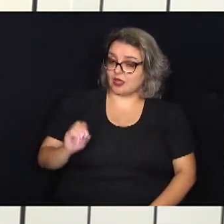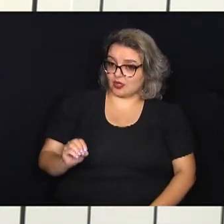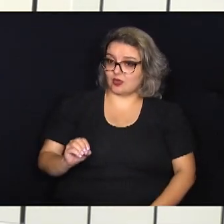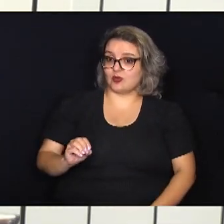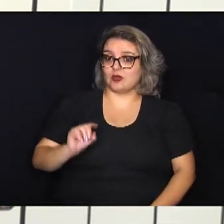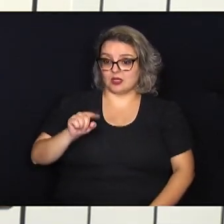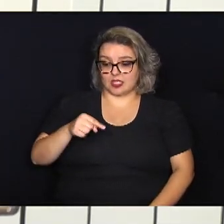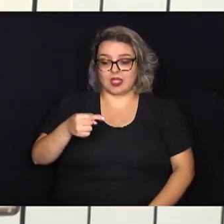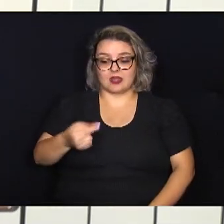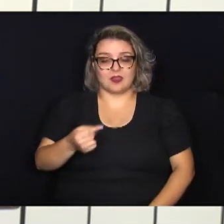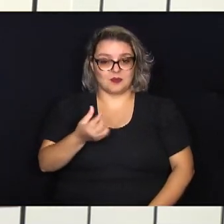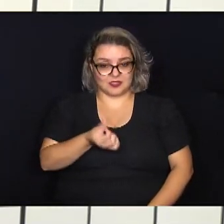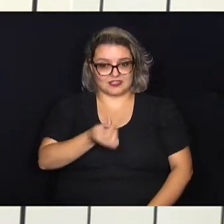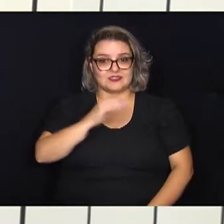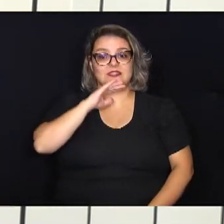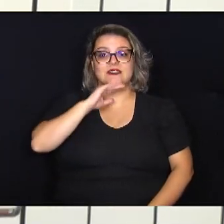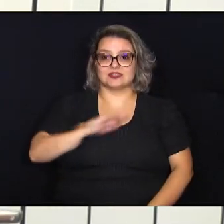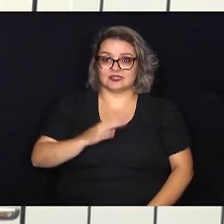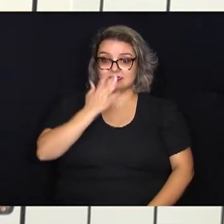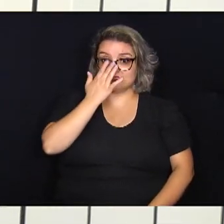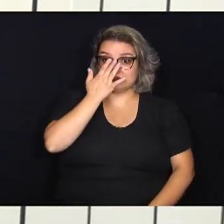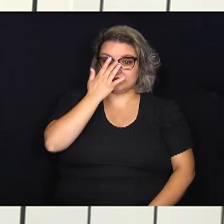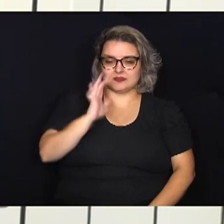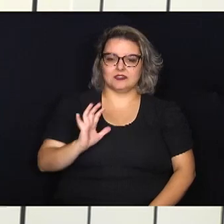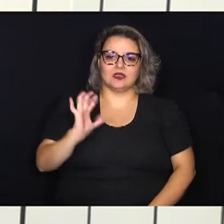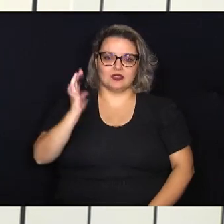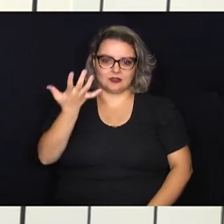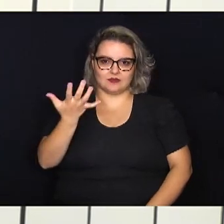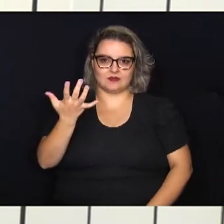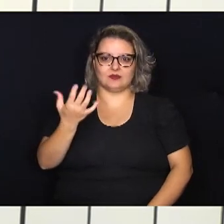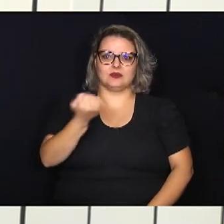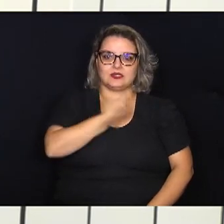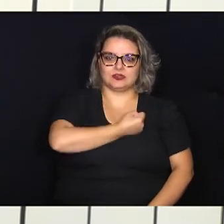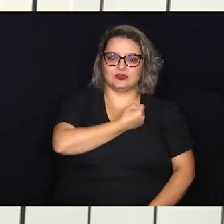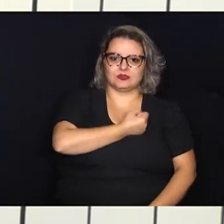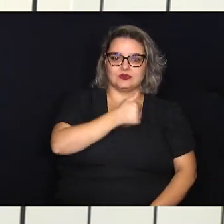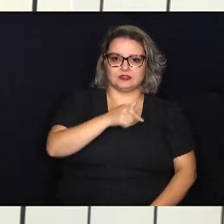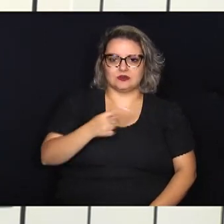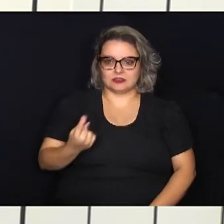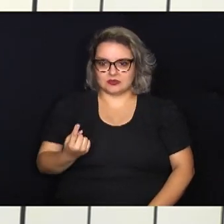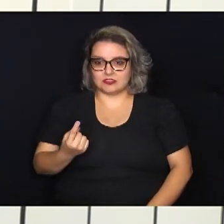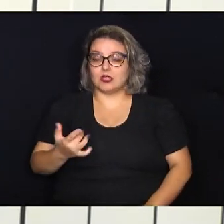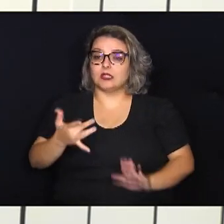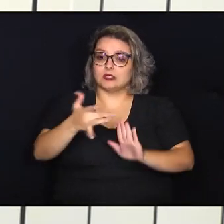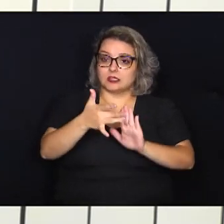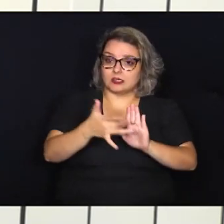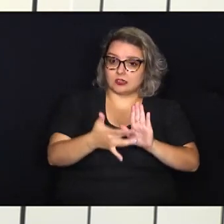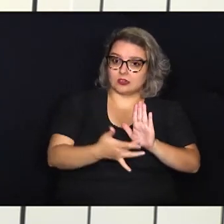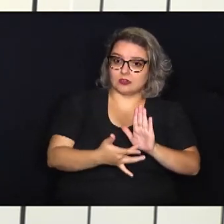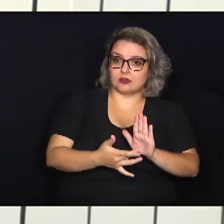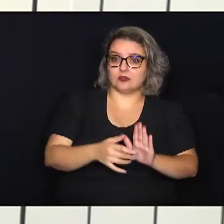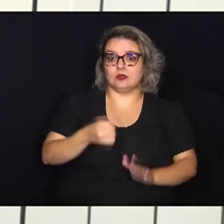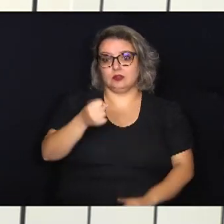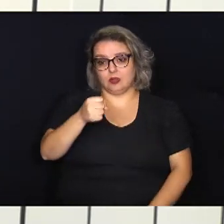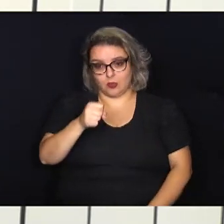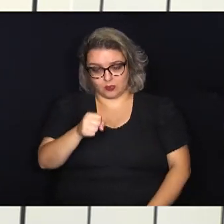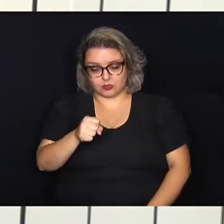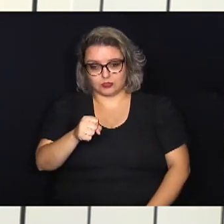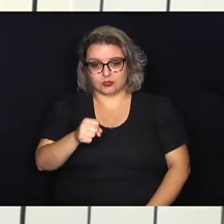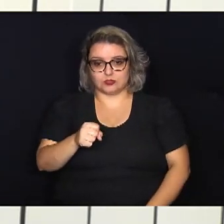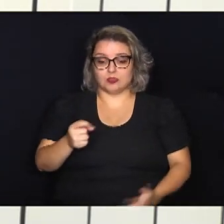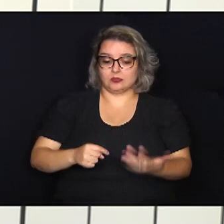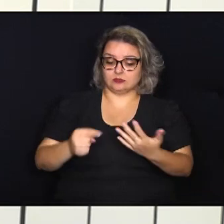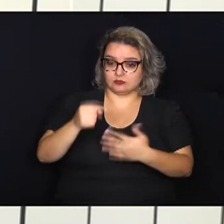Logo mais às 6 horas da tarde acontece a de número 71. Na pauta são 8 itens. Entre